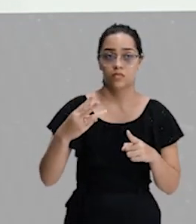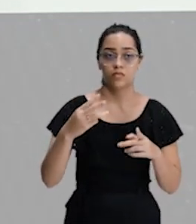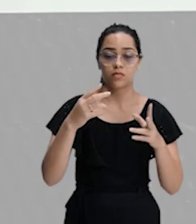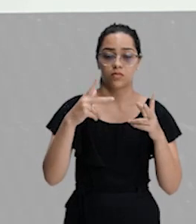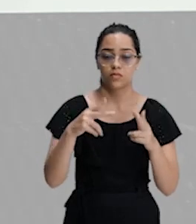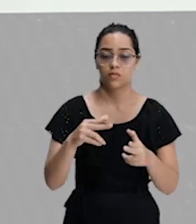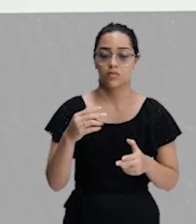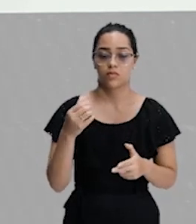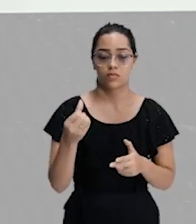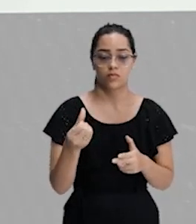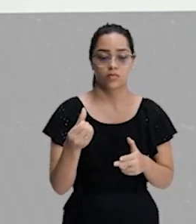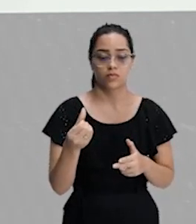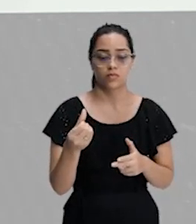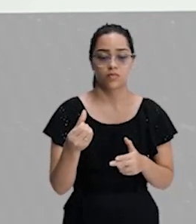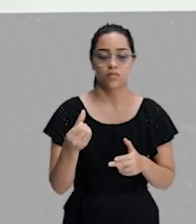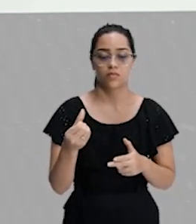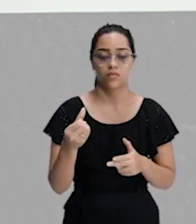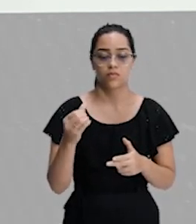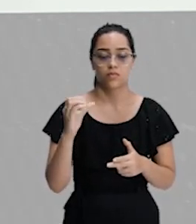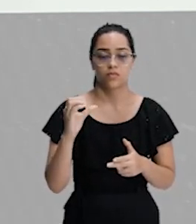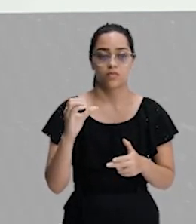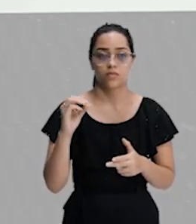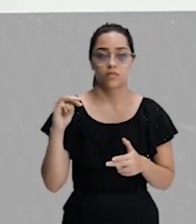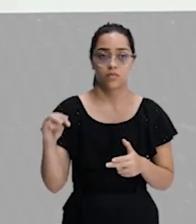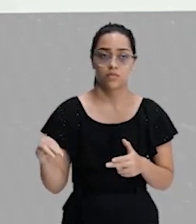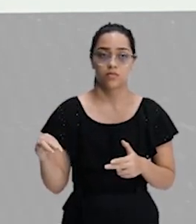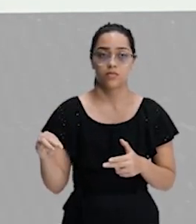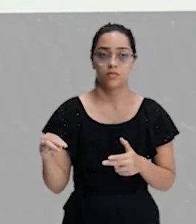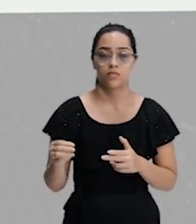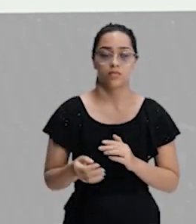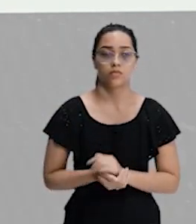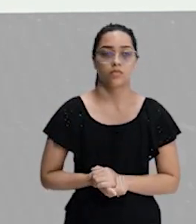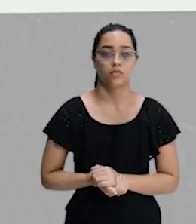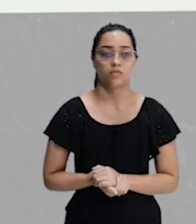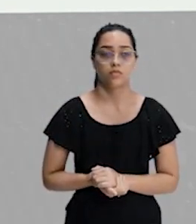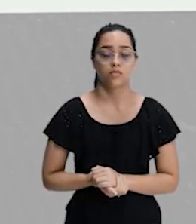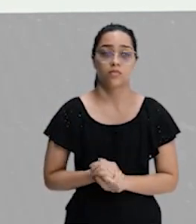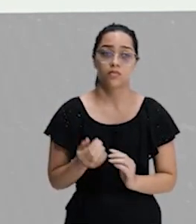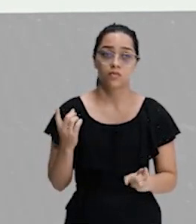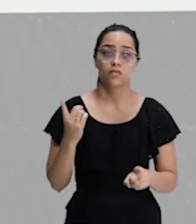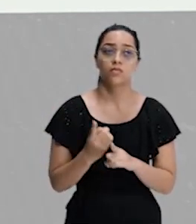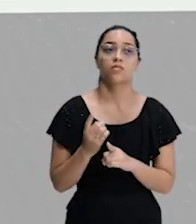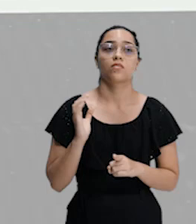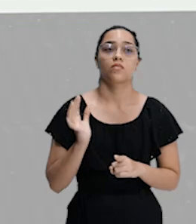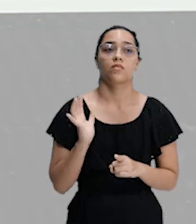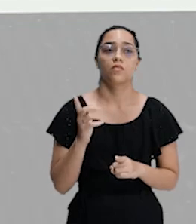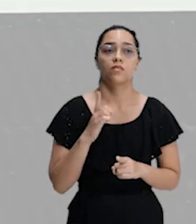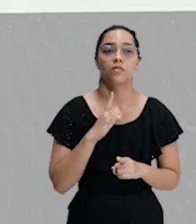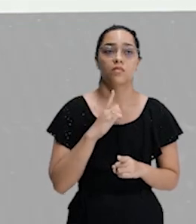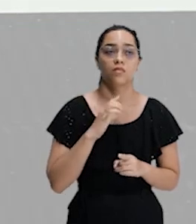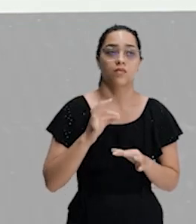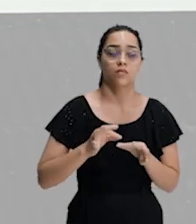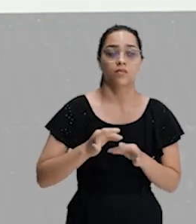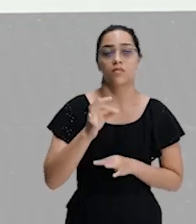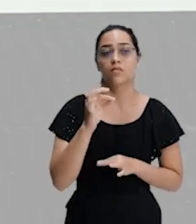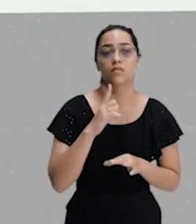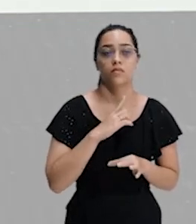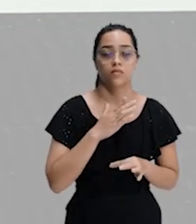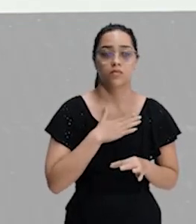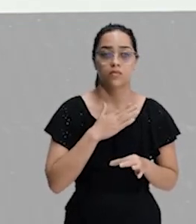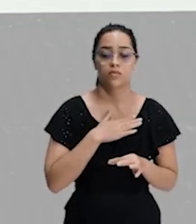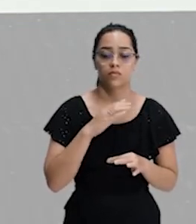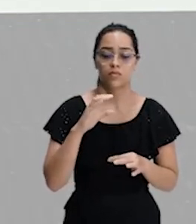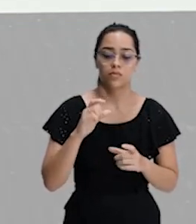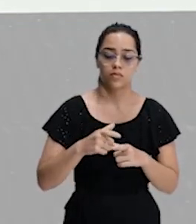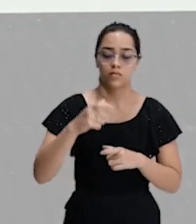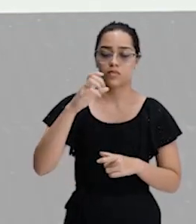dá 6 centímetros. Né? Então, encontrei aí a altura do meu